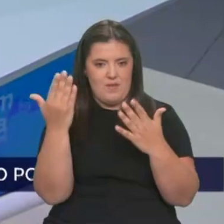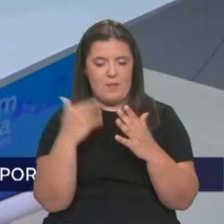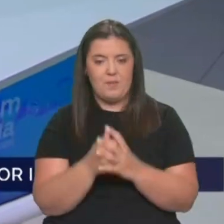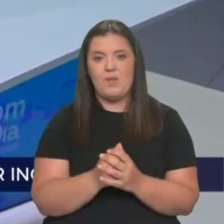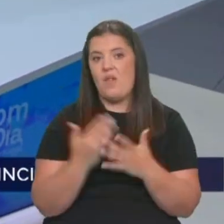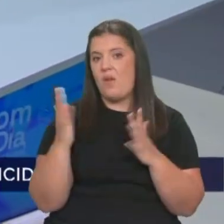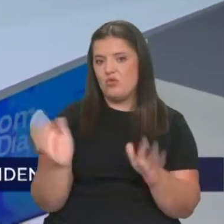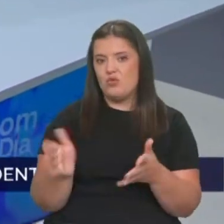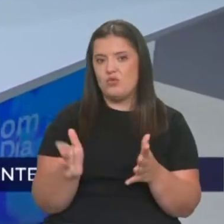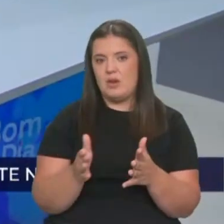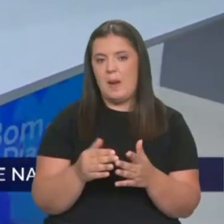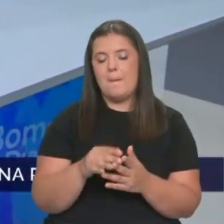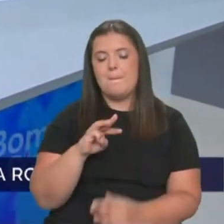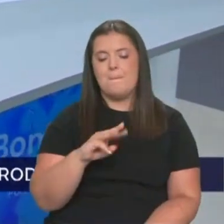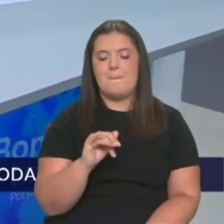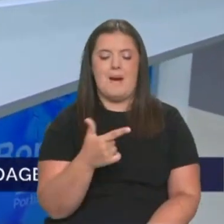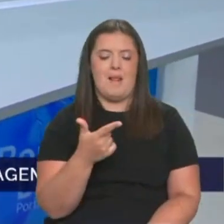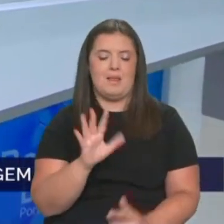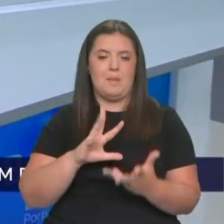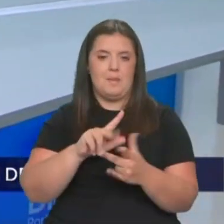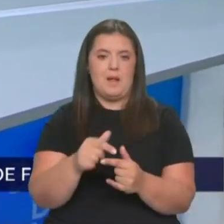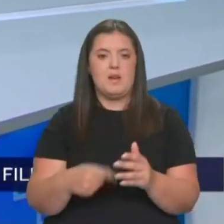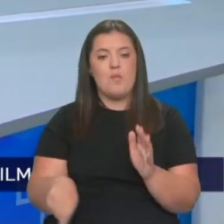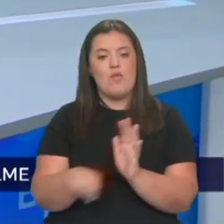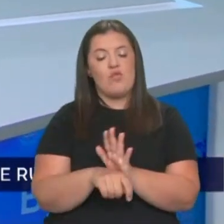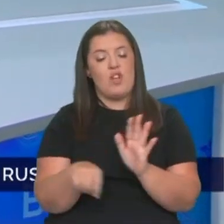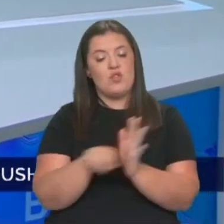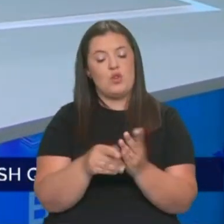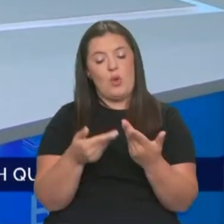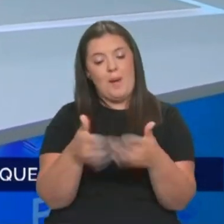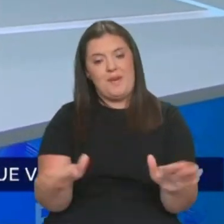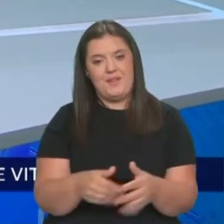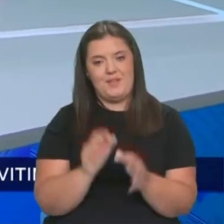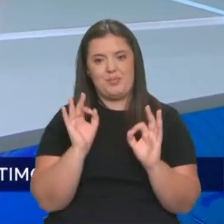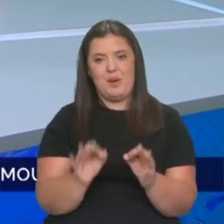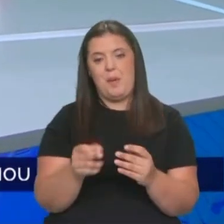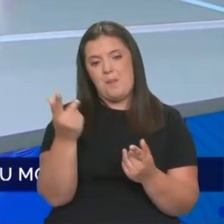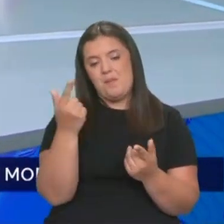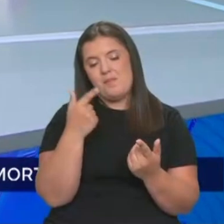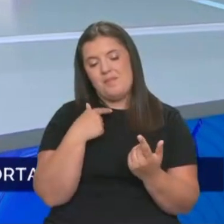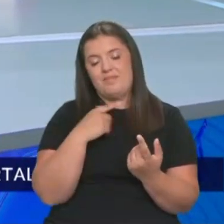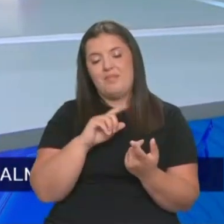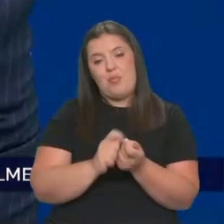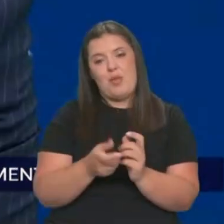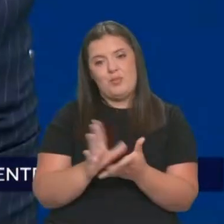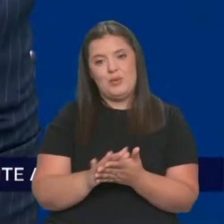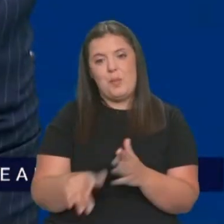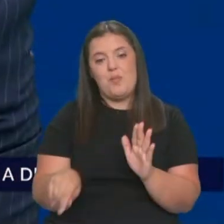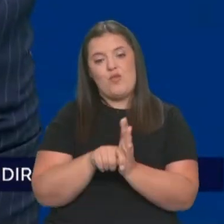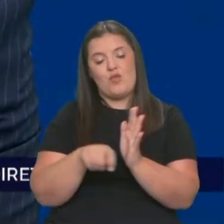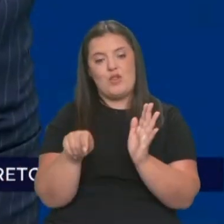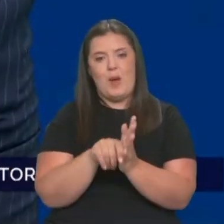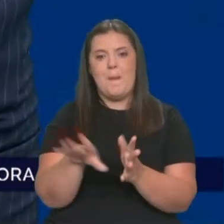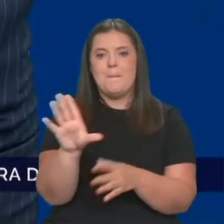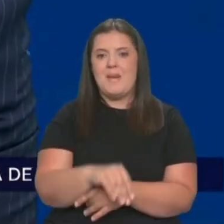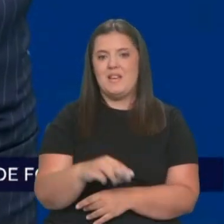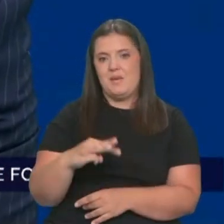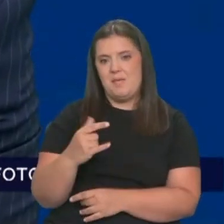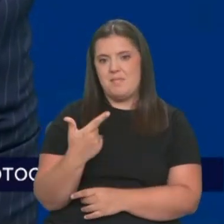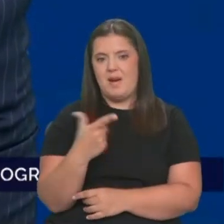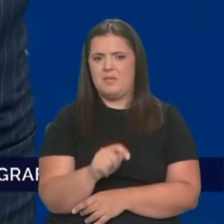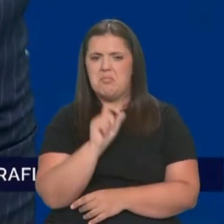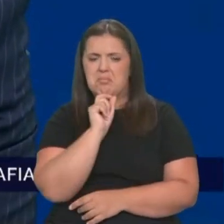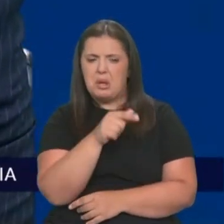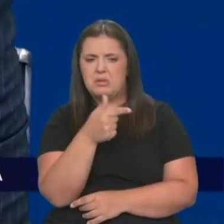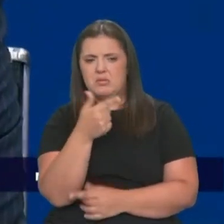para Marte, não é? Há provocações marcianas logo a abrir. Para não variar, Vamos lá. aqui temos mais provocações de Marte. Pode parecer